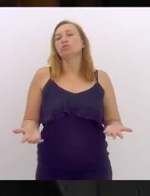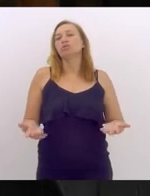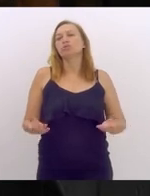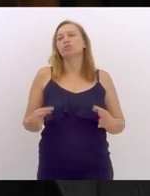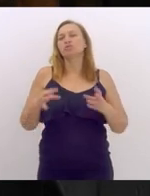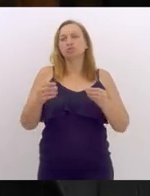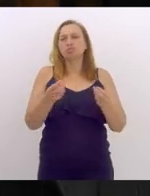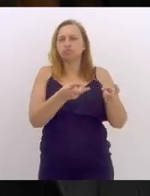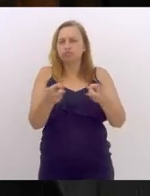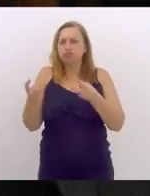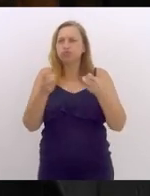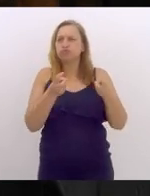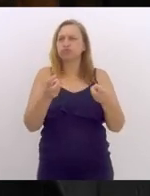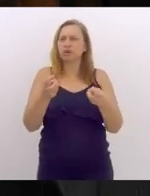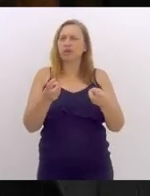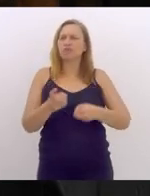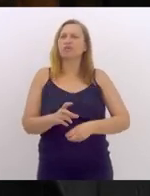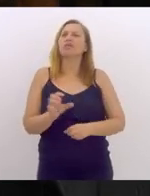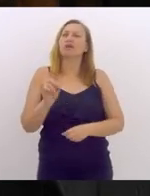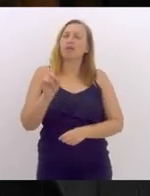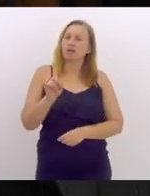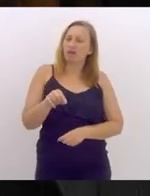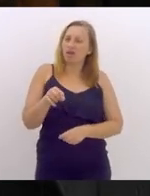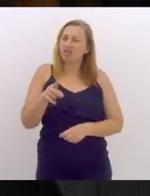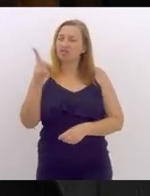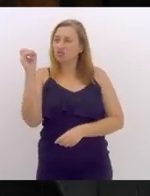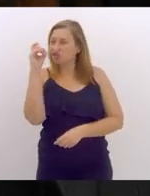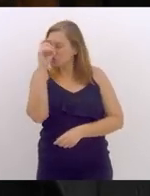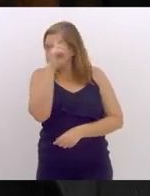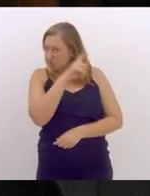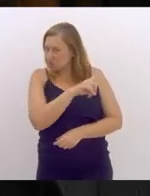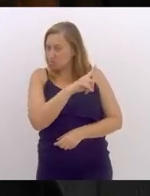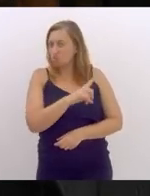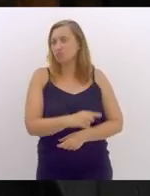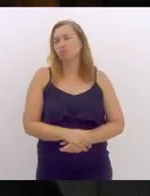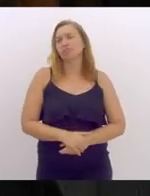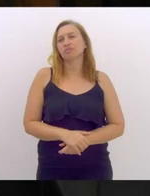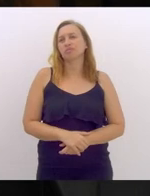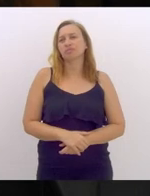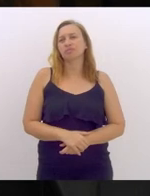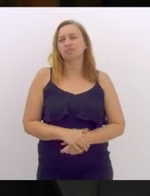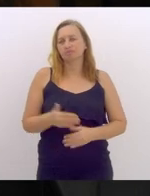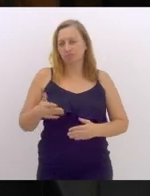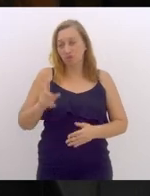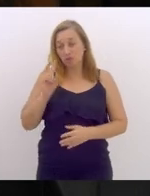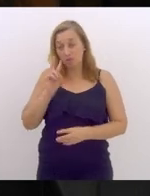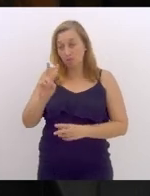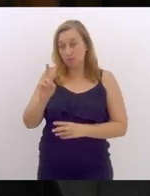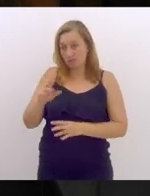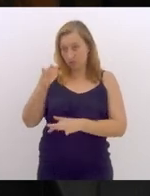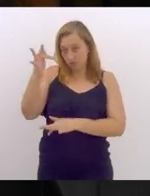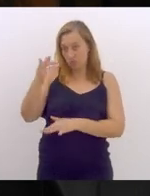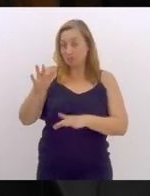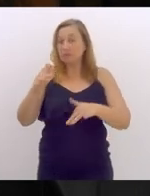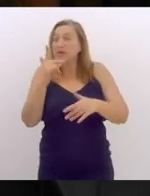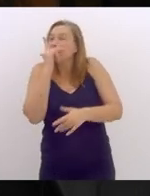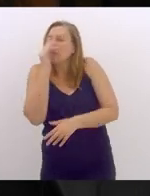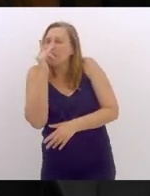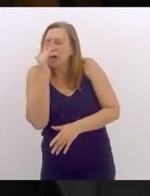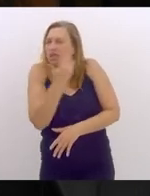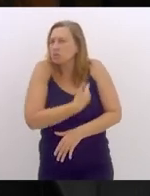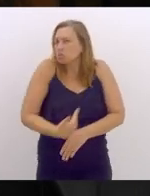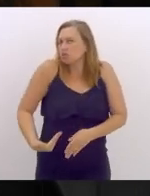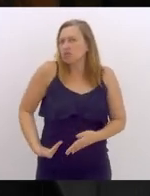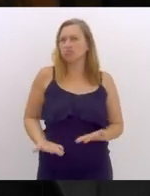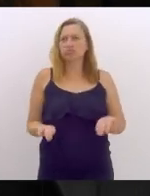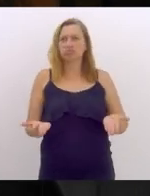vizinha é um quadro muito duro pela frente e parece o governador